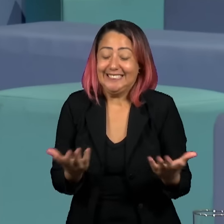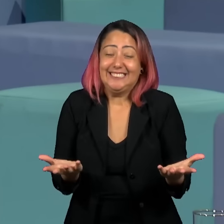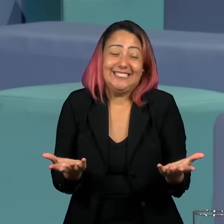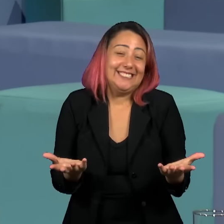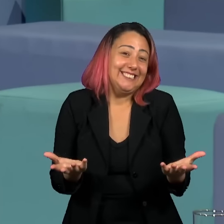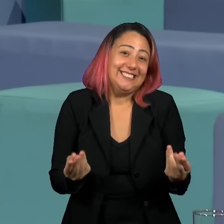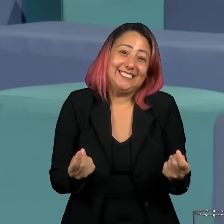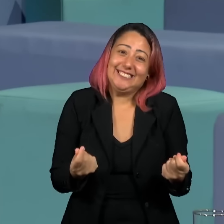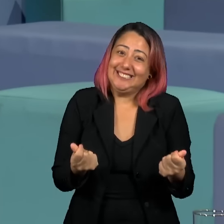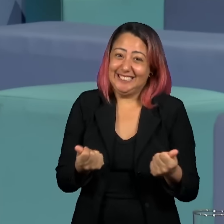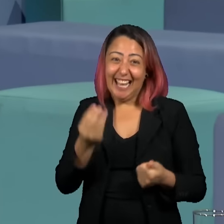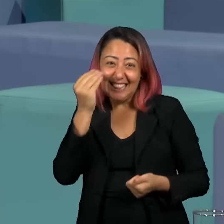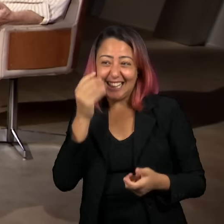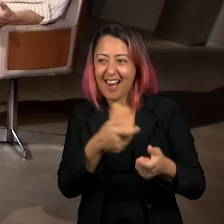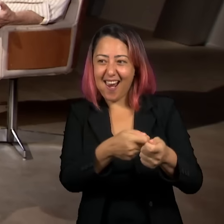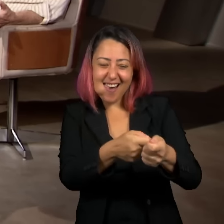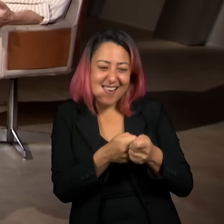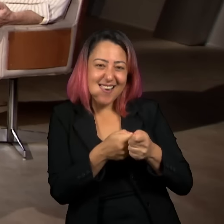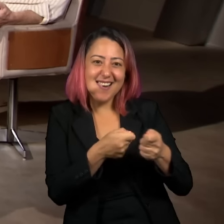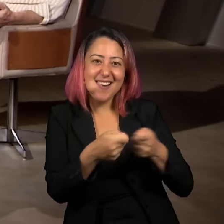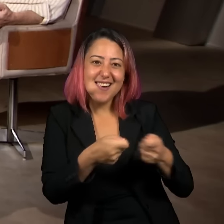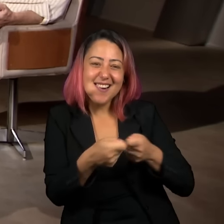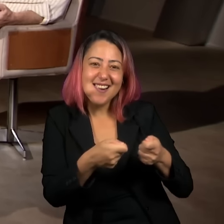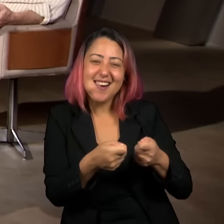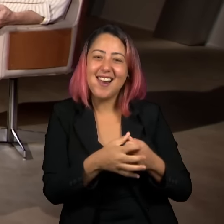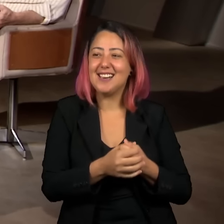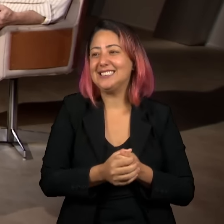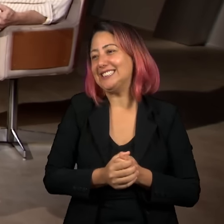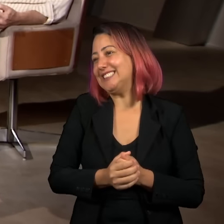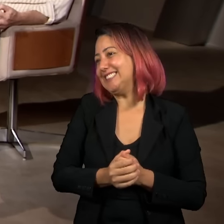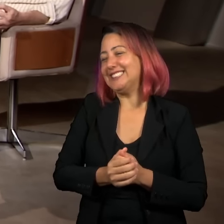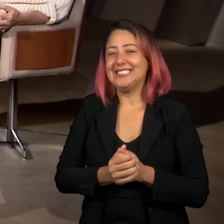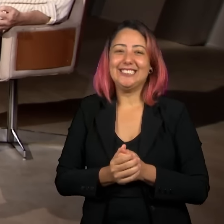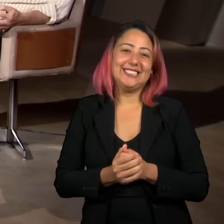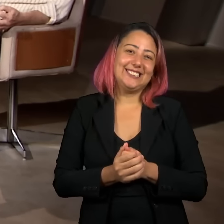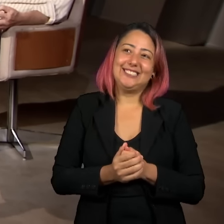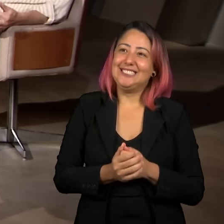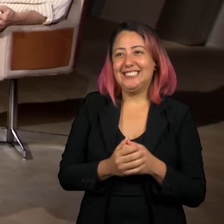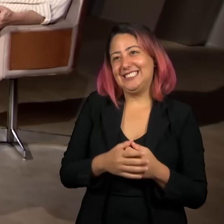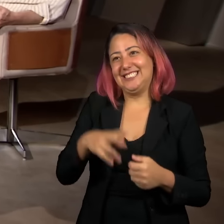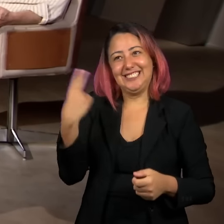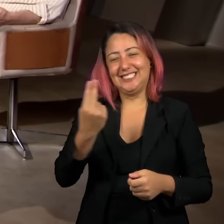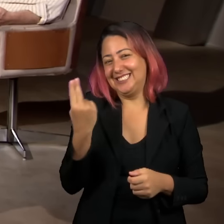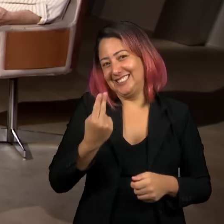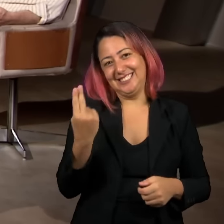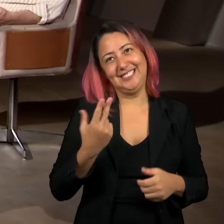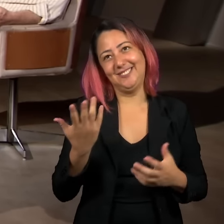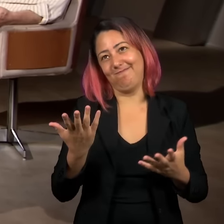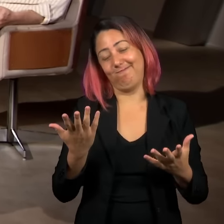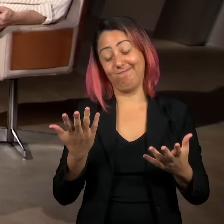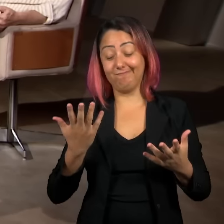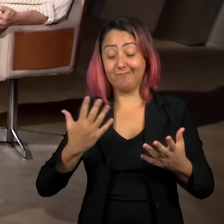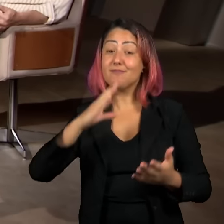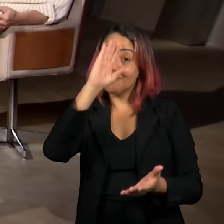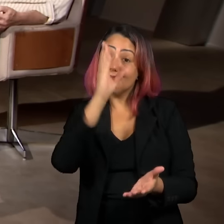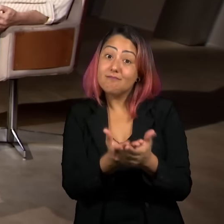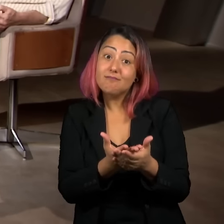Se querer não tem condições eh eu vejo assim um lado muito